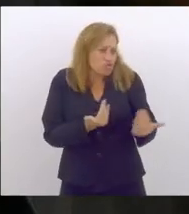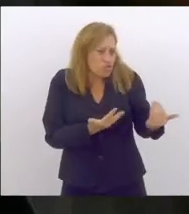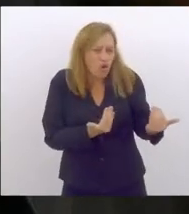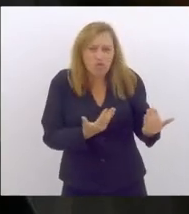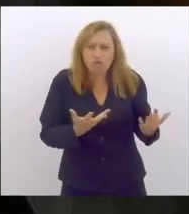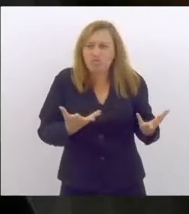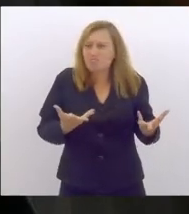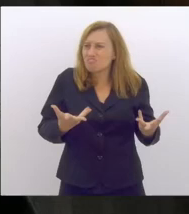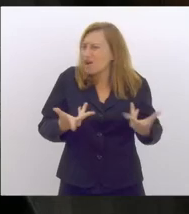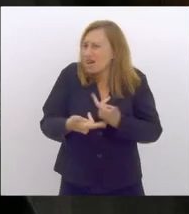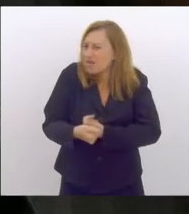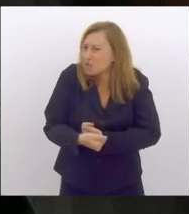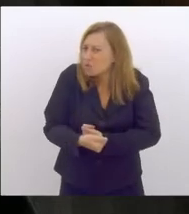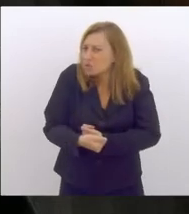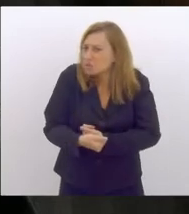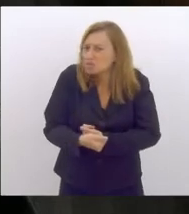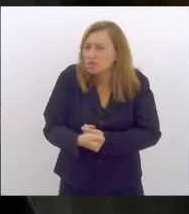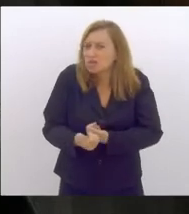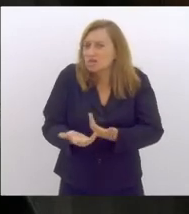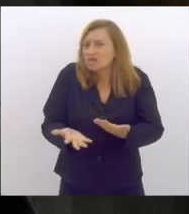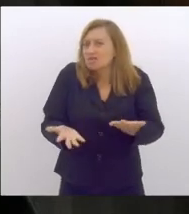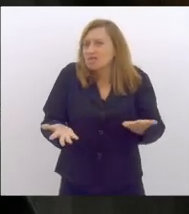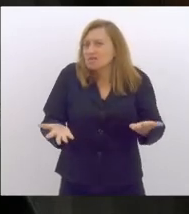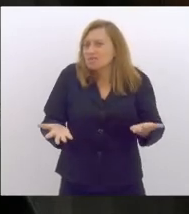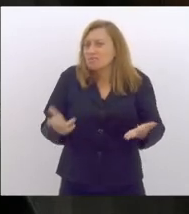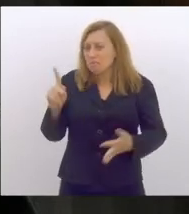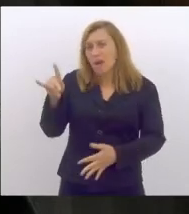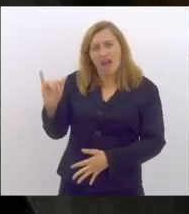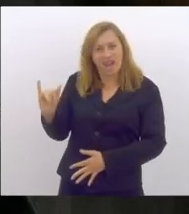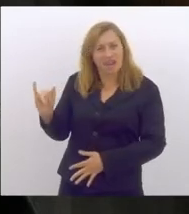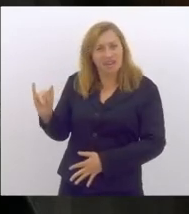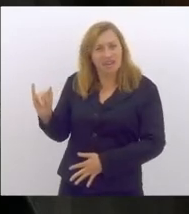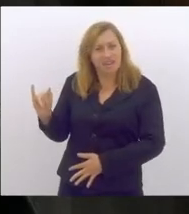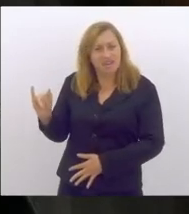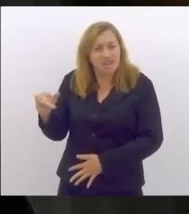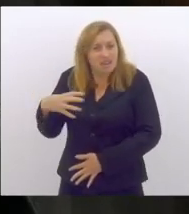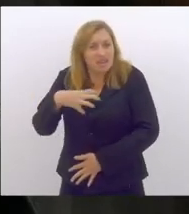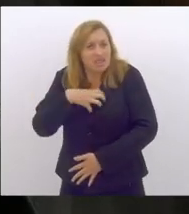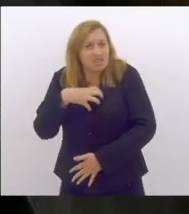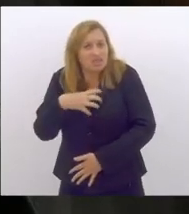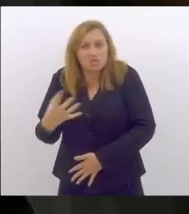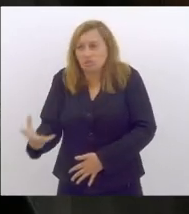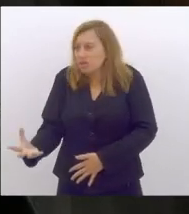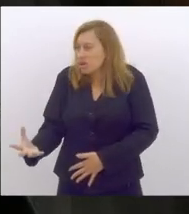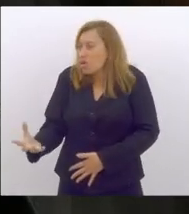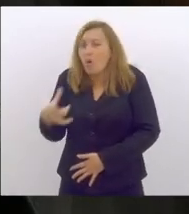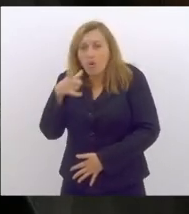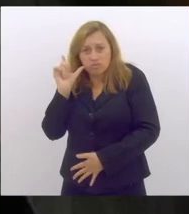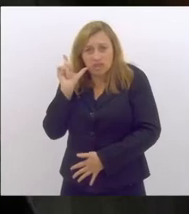talentosíssimo enfim pai e nesse sentido ontem